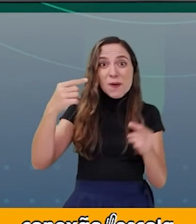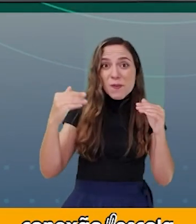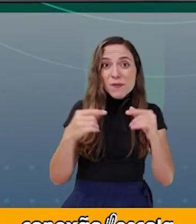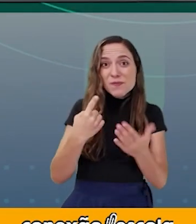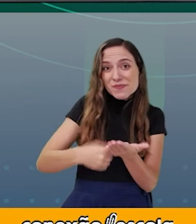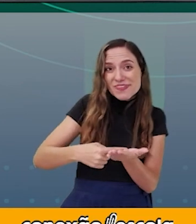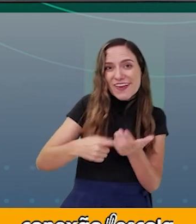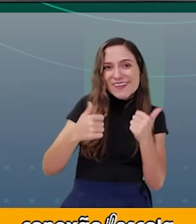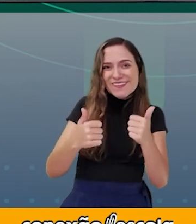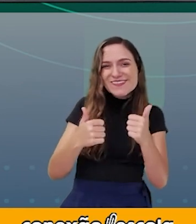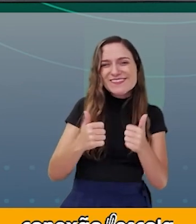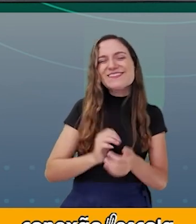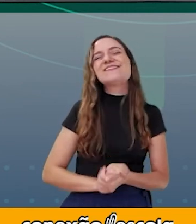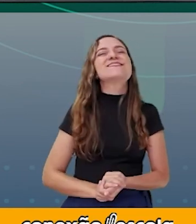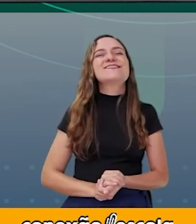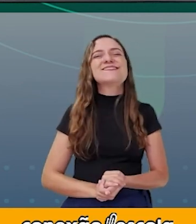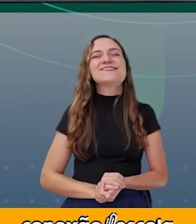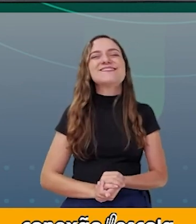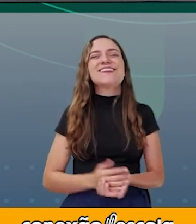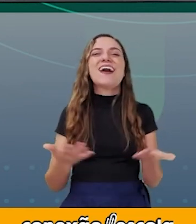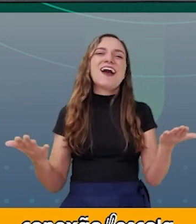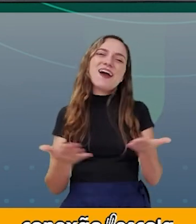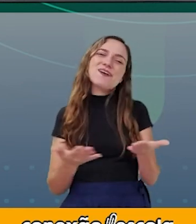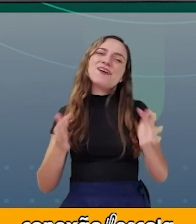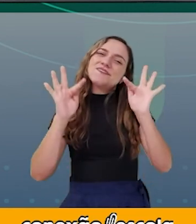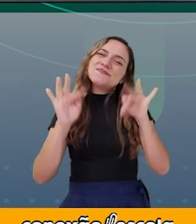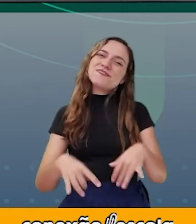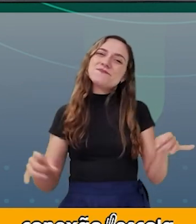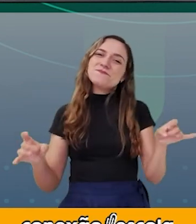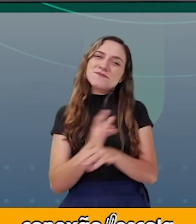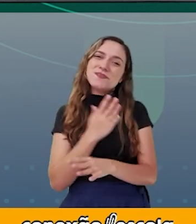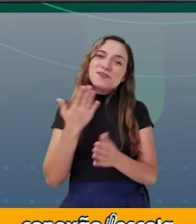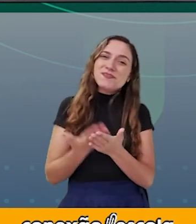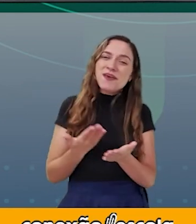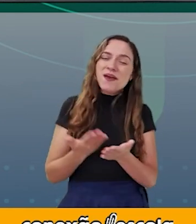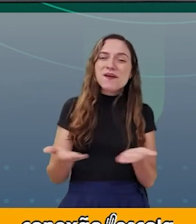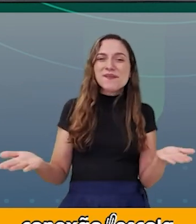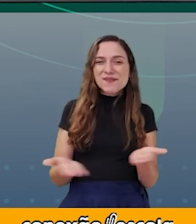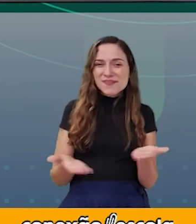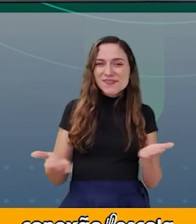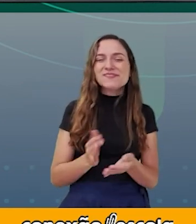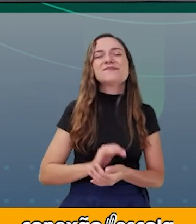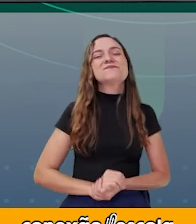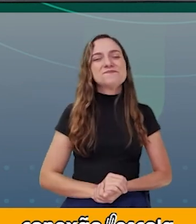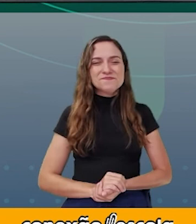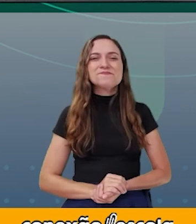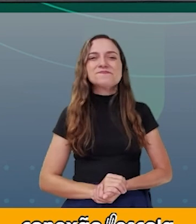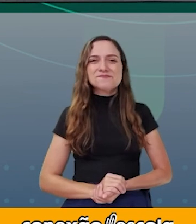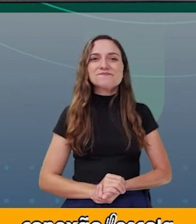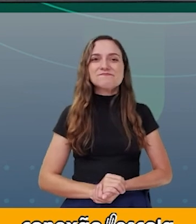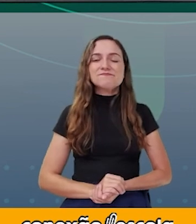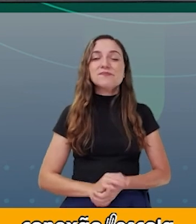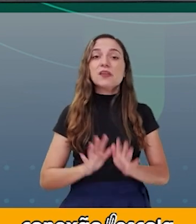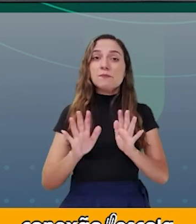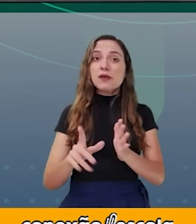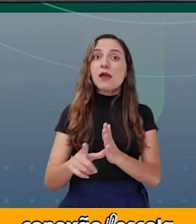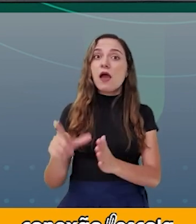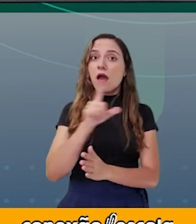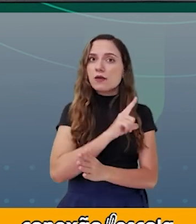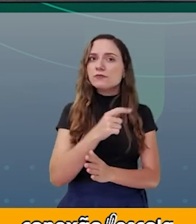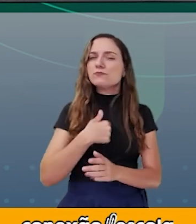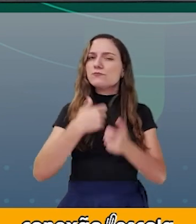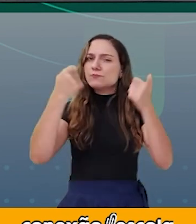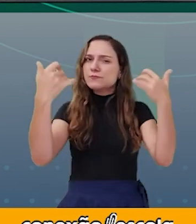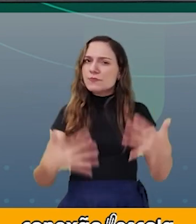Combinado? Agora, estamos chegando ao finalzinho de mais uma videoaula. Antes de